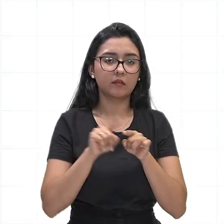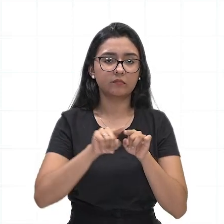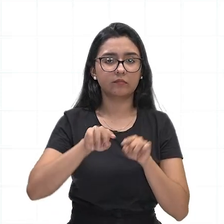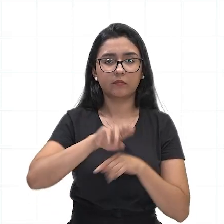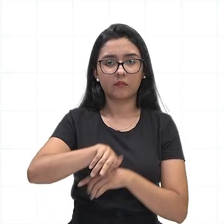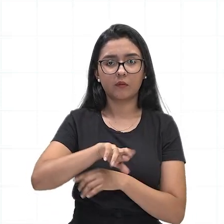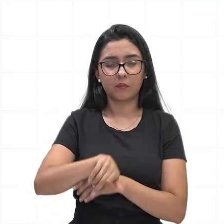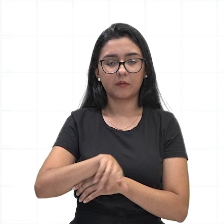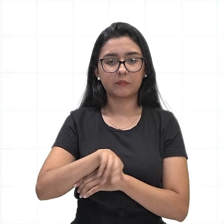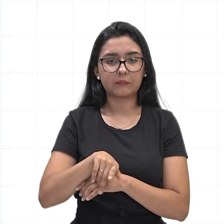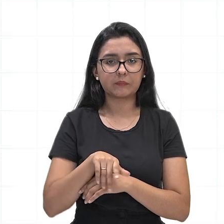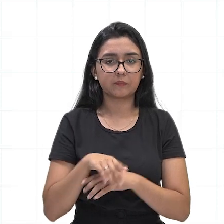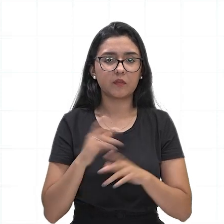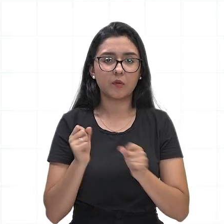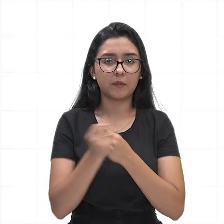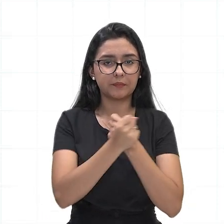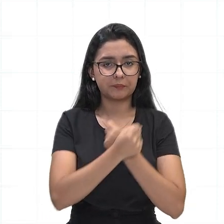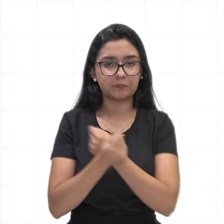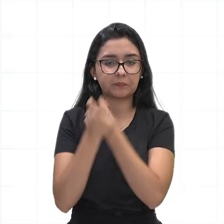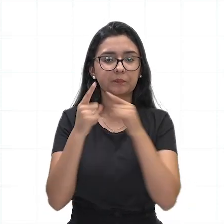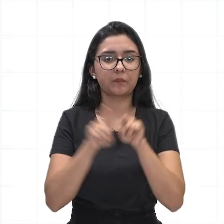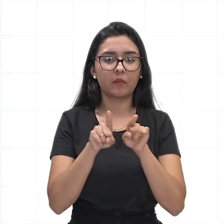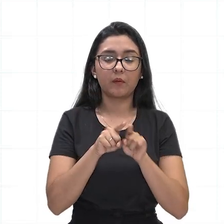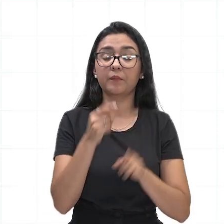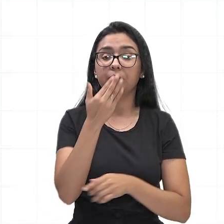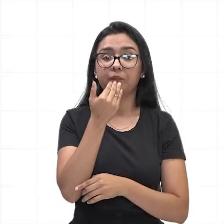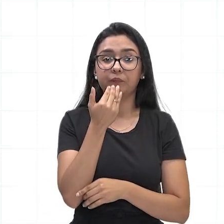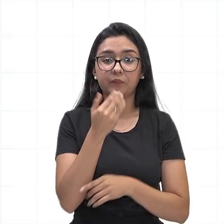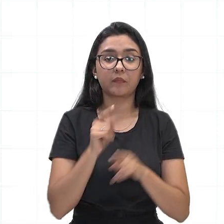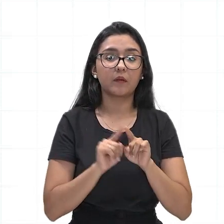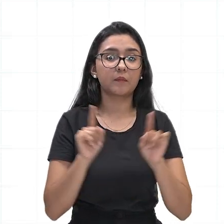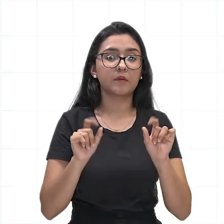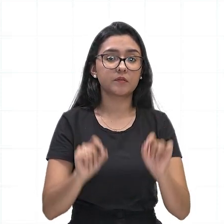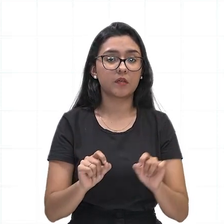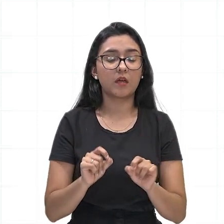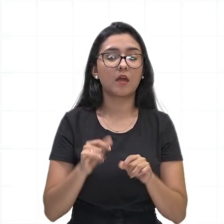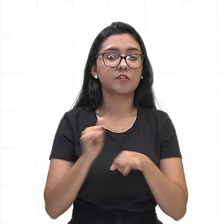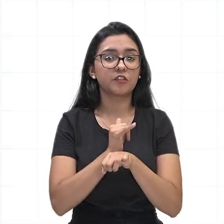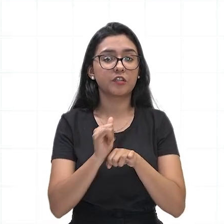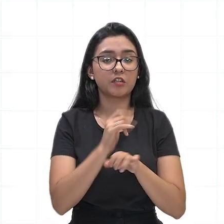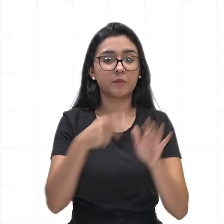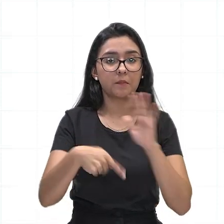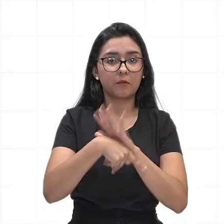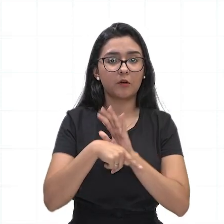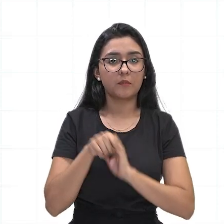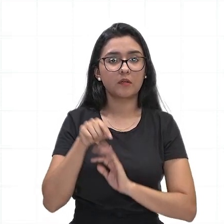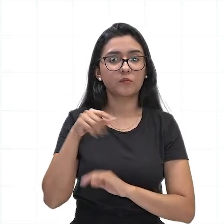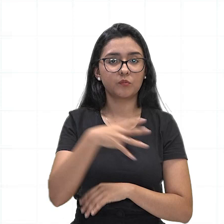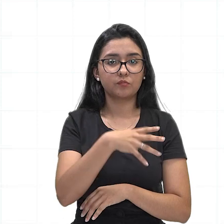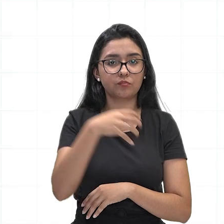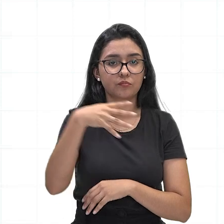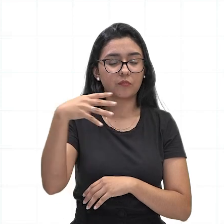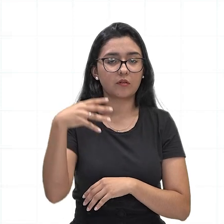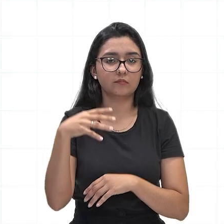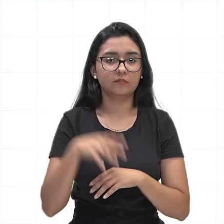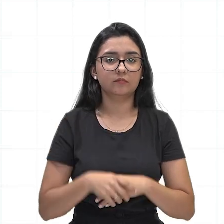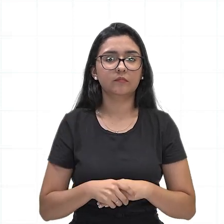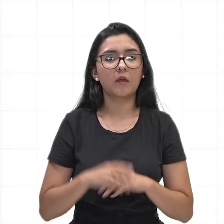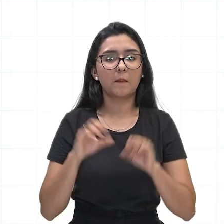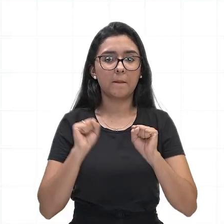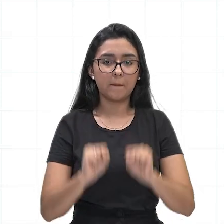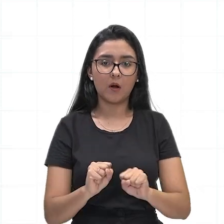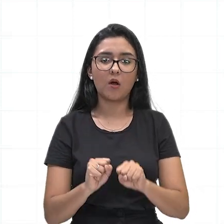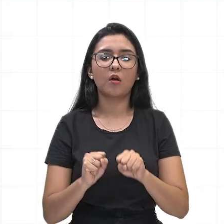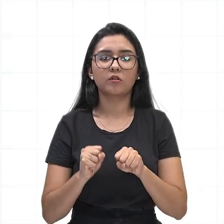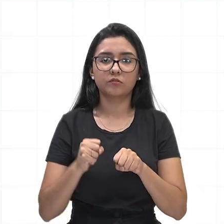né? Esse animal não vai fazer isso assim com uma intenção maldosa, mas é que é a forma dele capturar o seu alimento. Então, ele pode